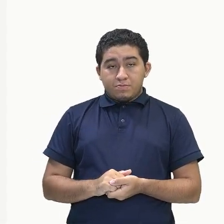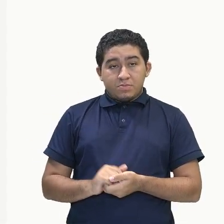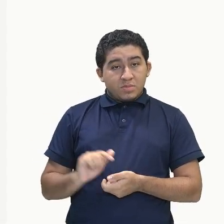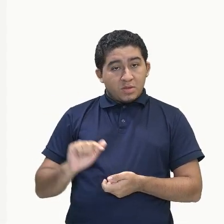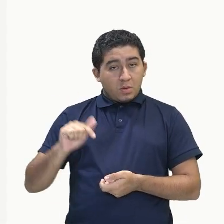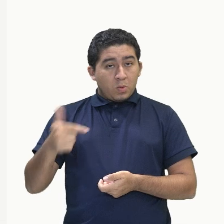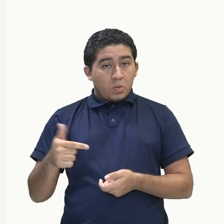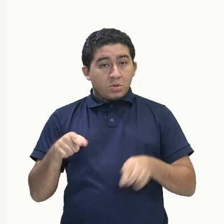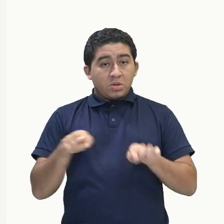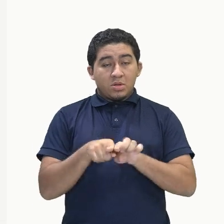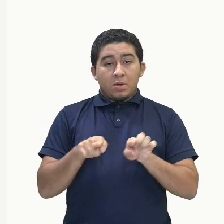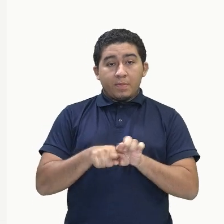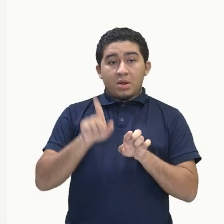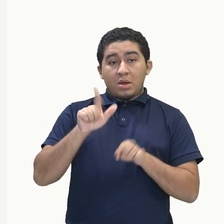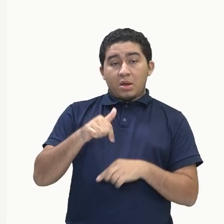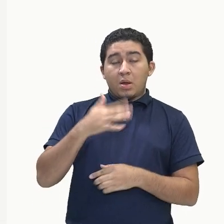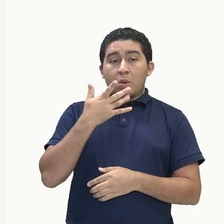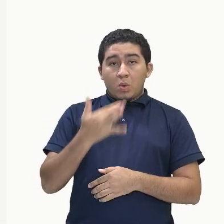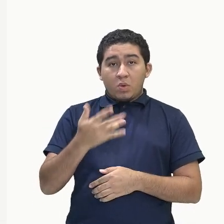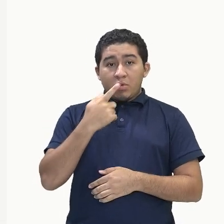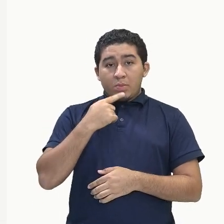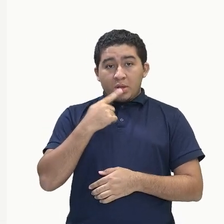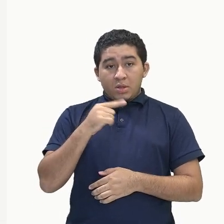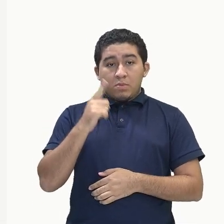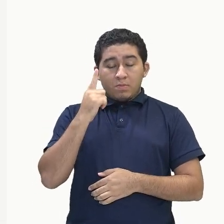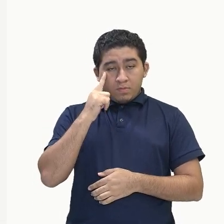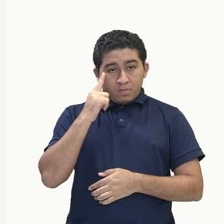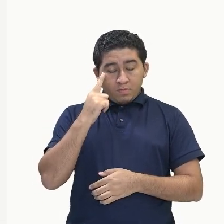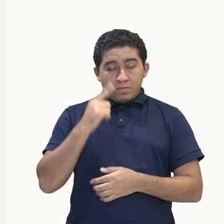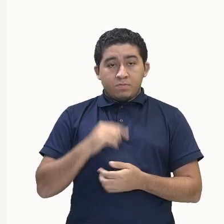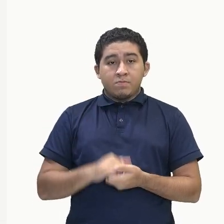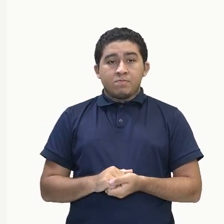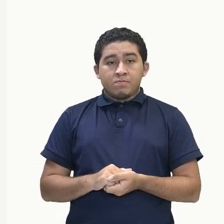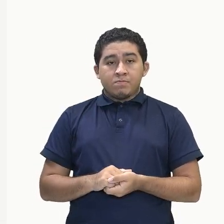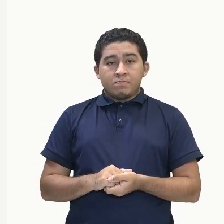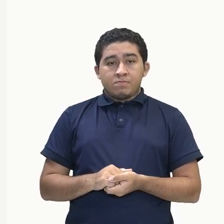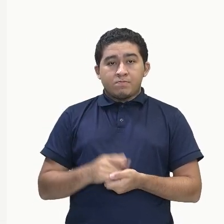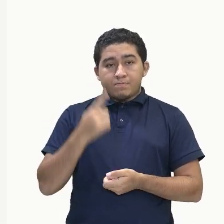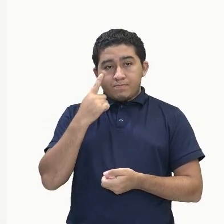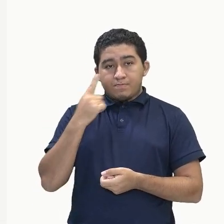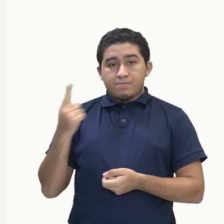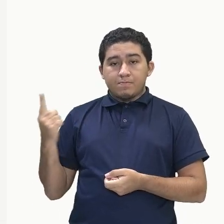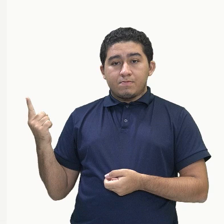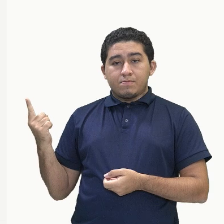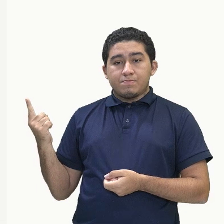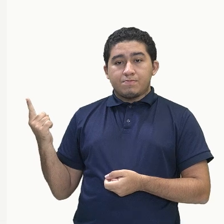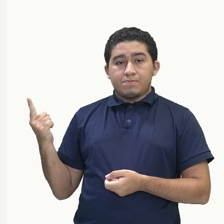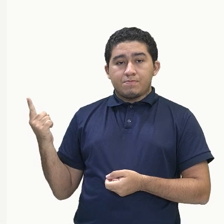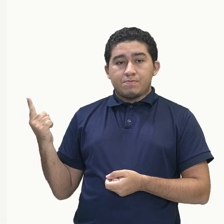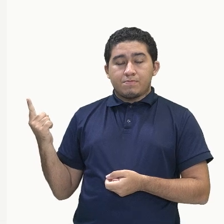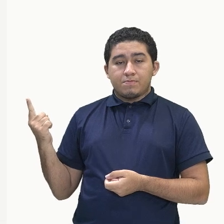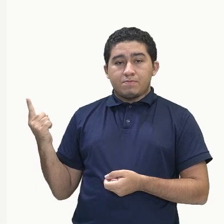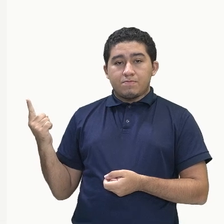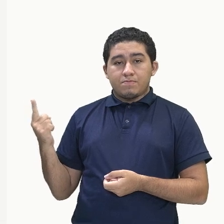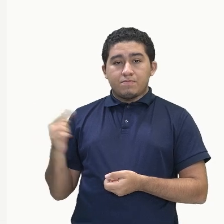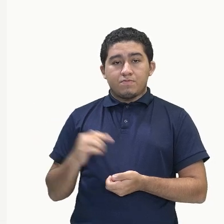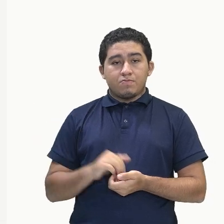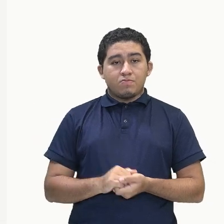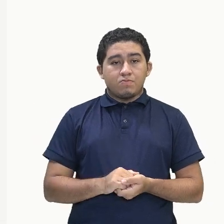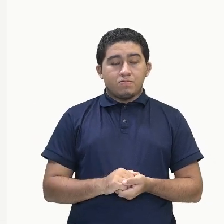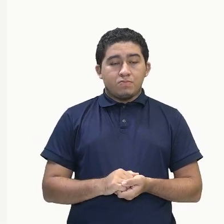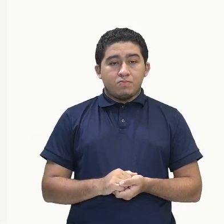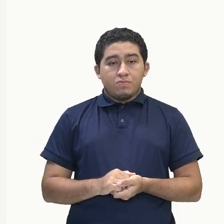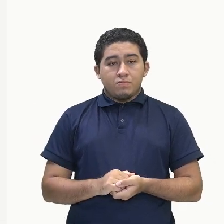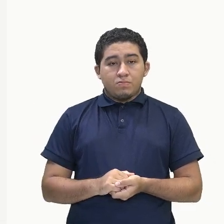está marcando as cognatas, ok? Aerospace, Defense, Agricultural, Financial